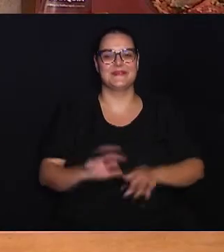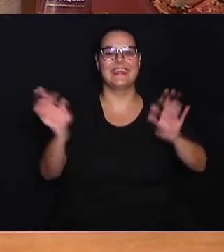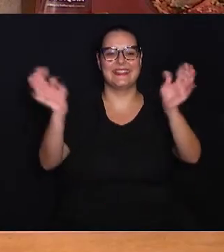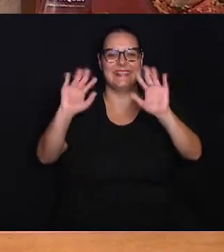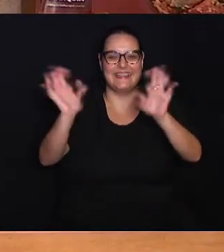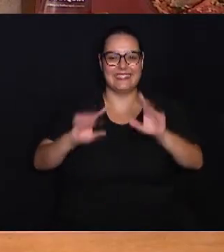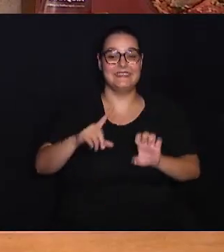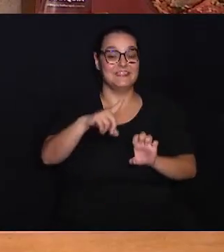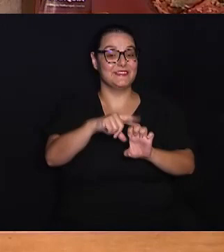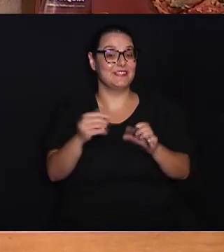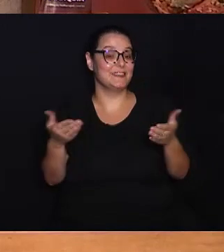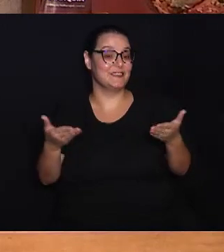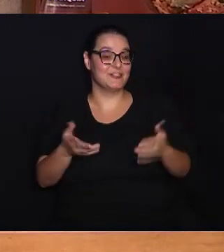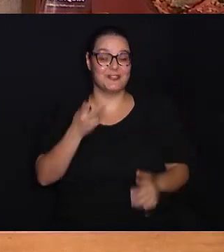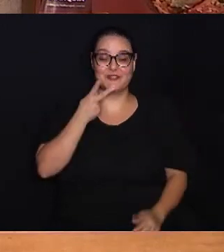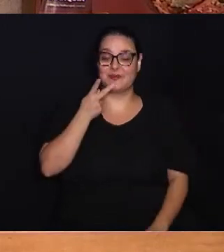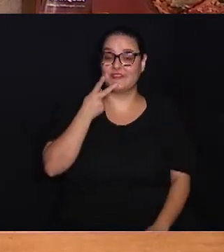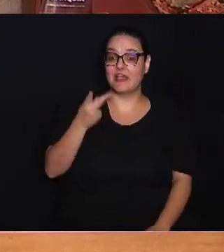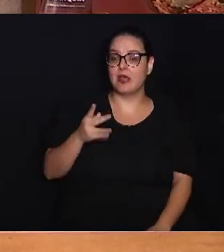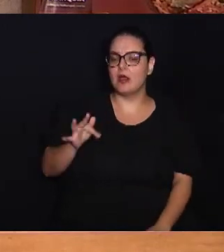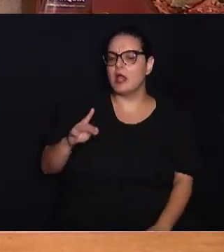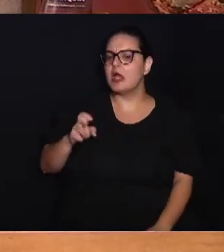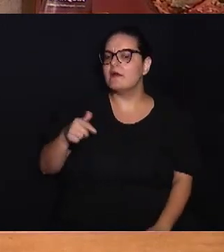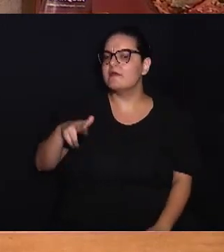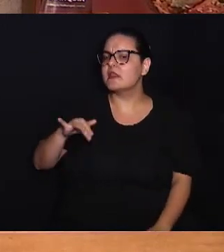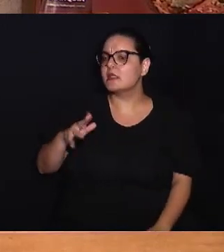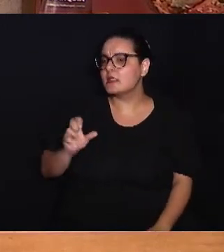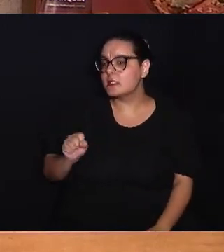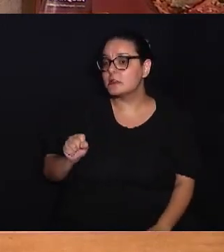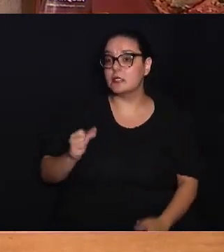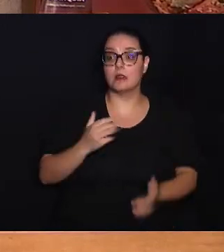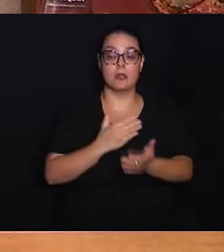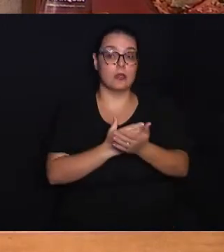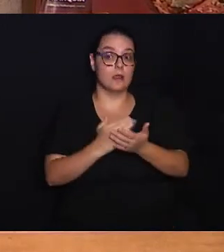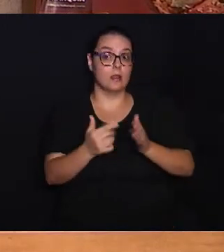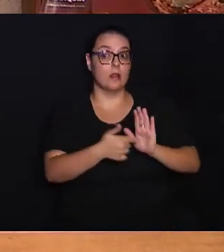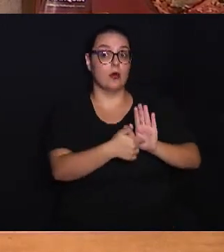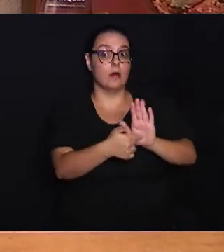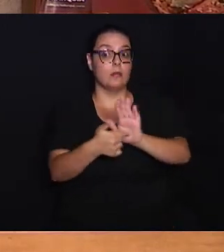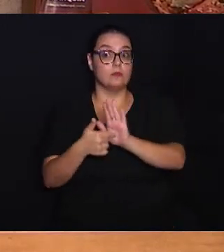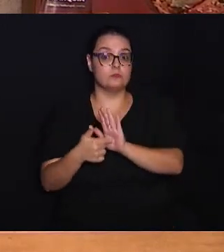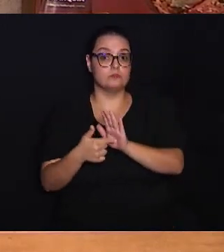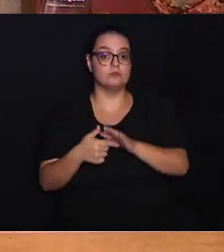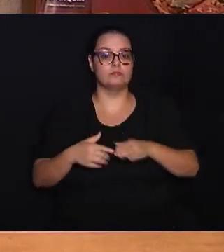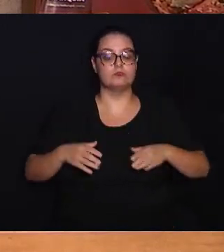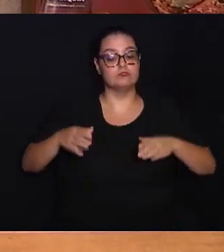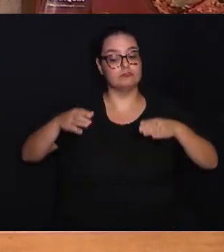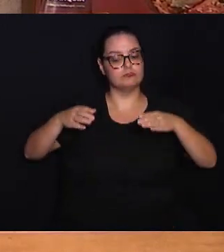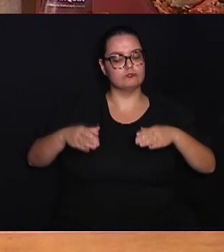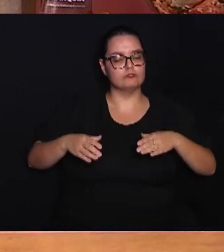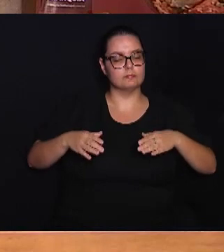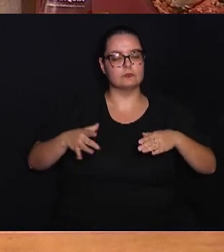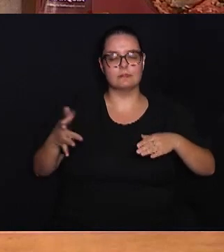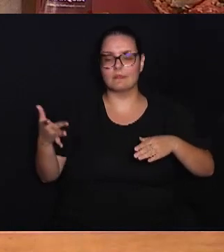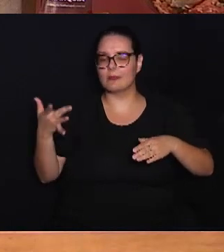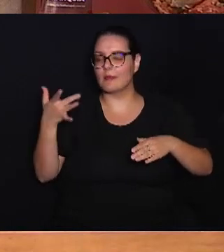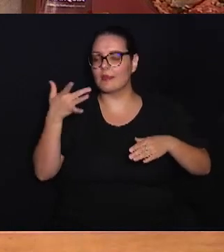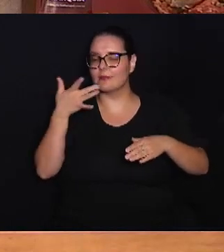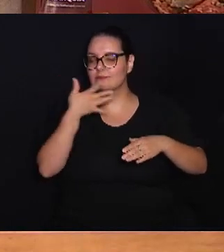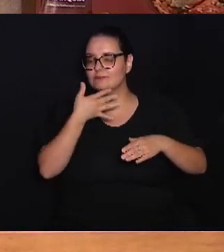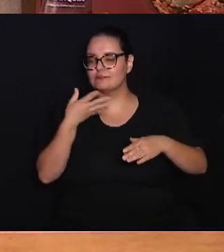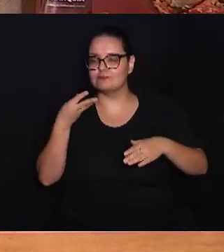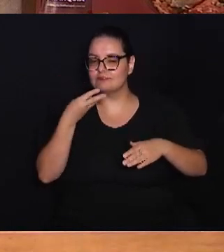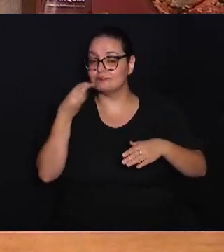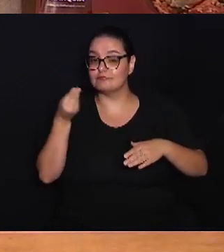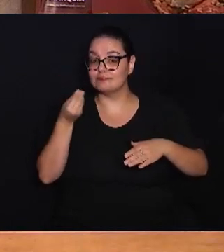Olá o ser empreendedor de hoje vai falar sobre franquias e a gente começa mostrando um prato que caiu